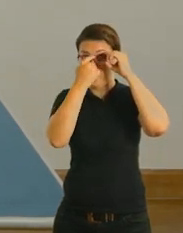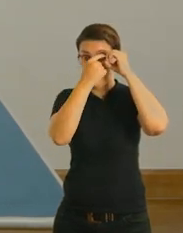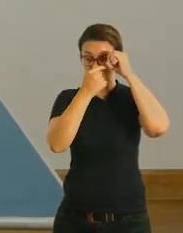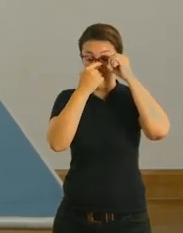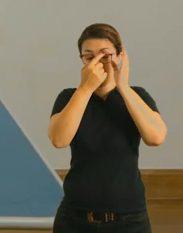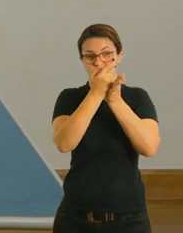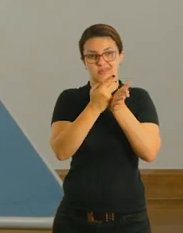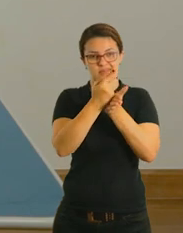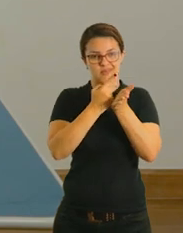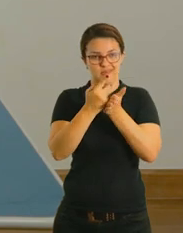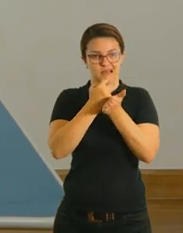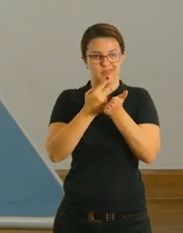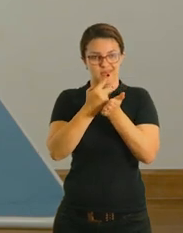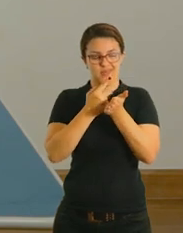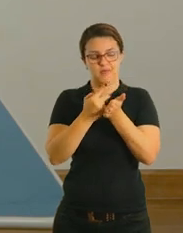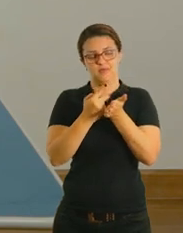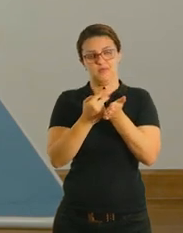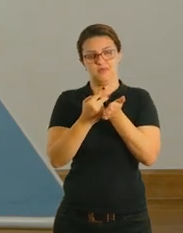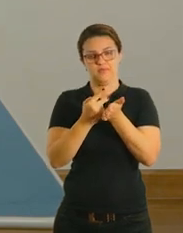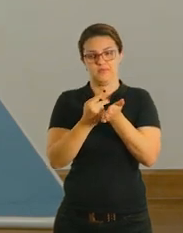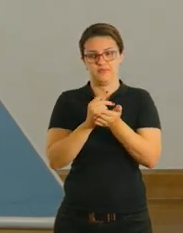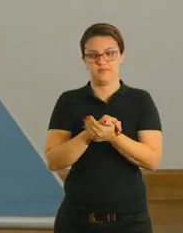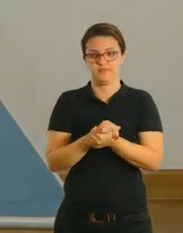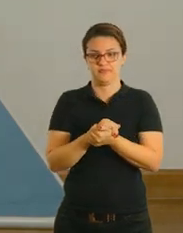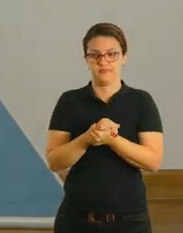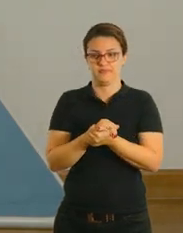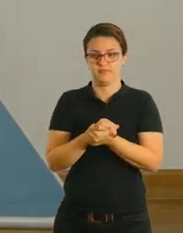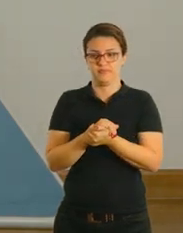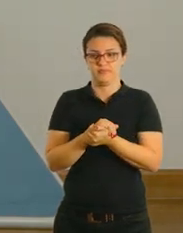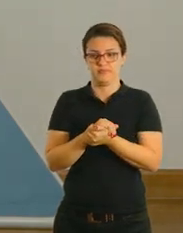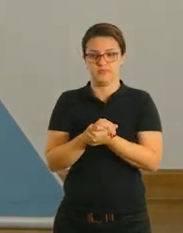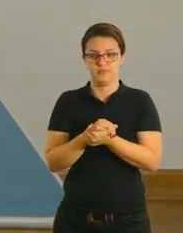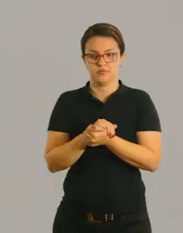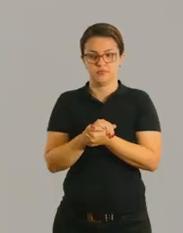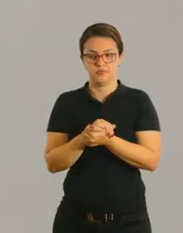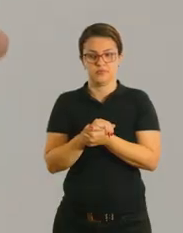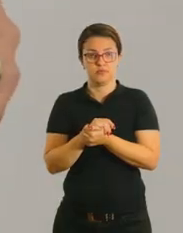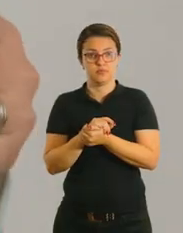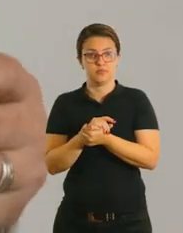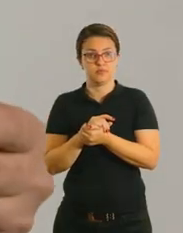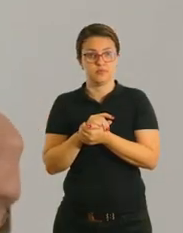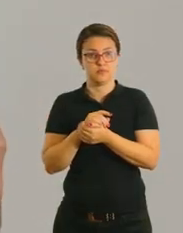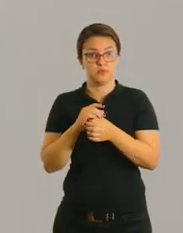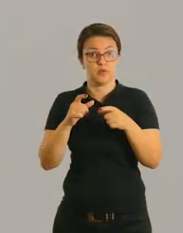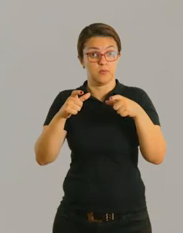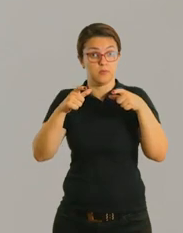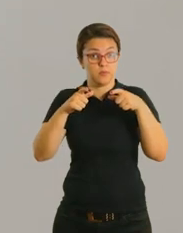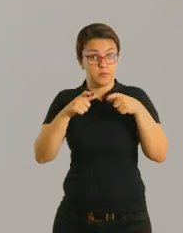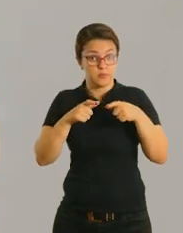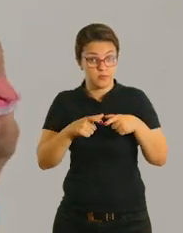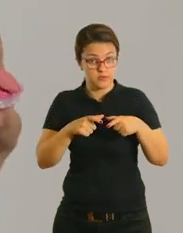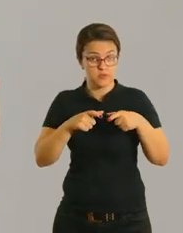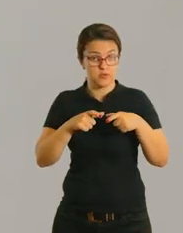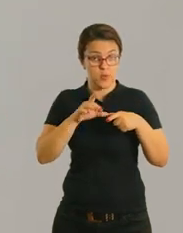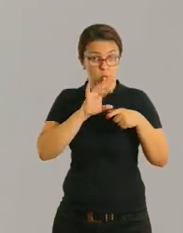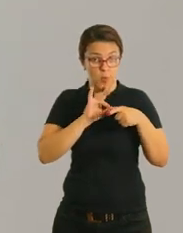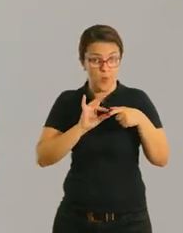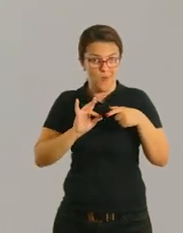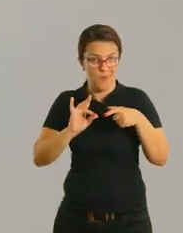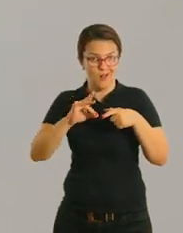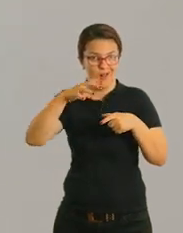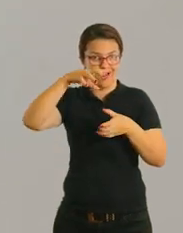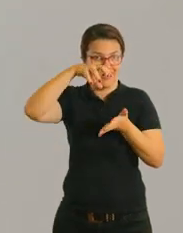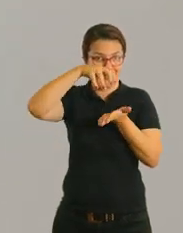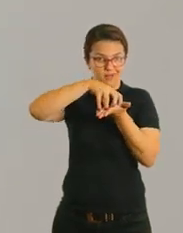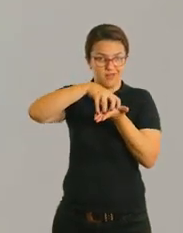Pintem e deixem de lado. Enquanto isso, vocês vão precisar dos dois pratinhos que vocês vão colar.